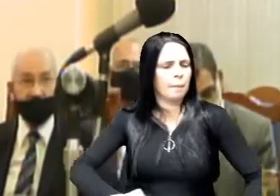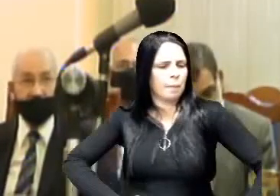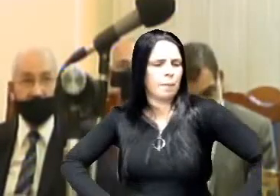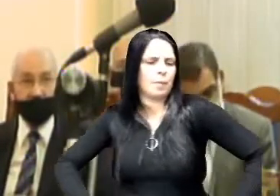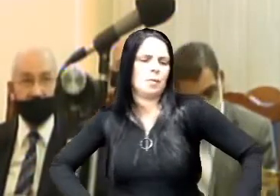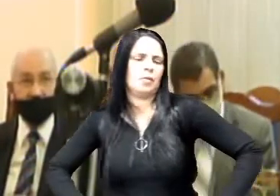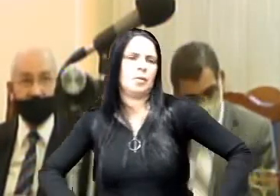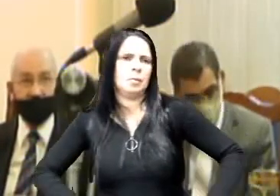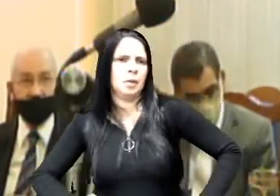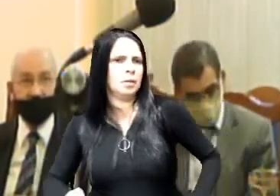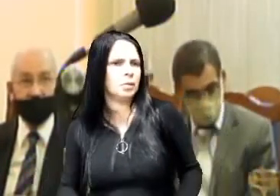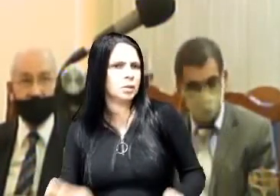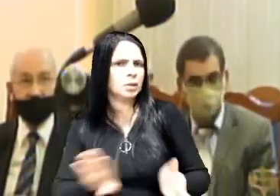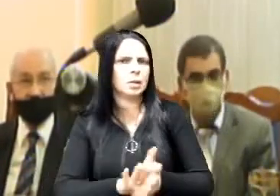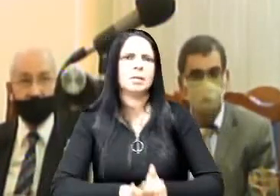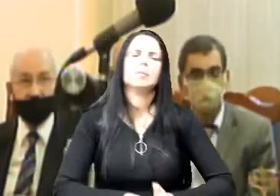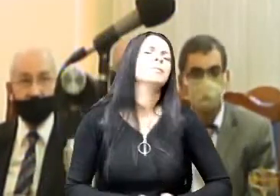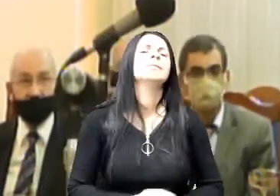Sofrimento vai chegar.